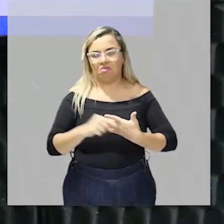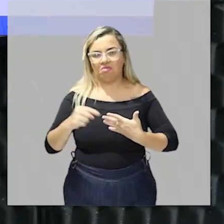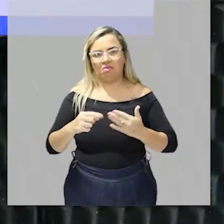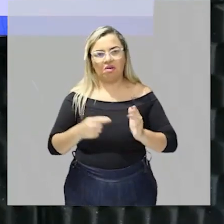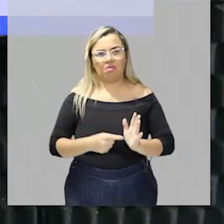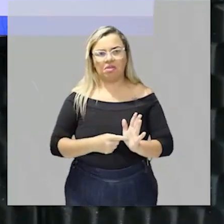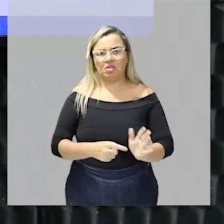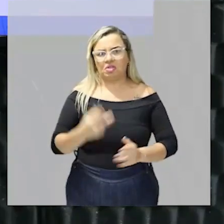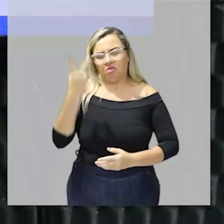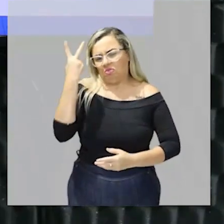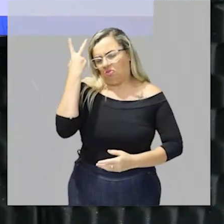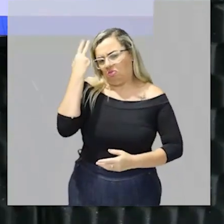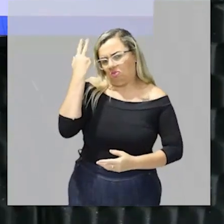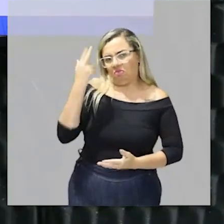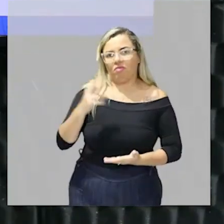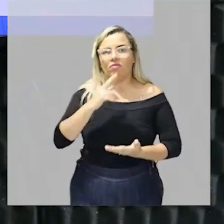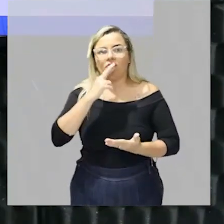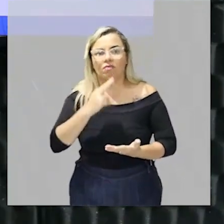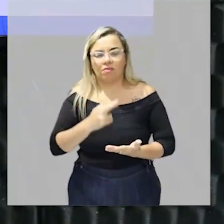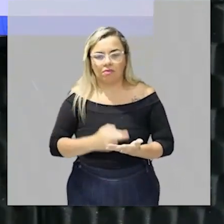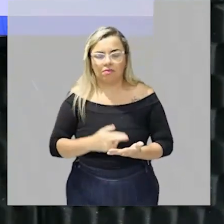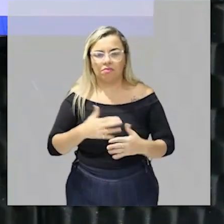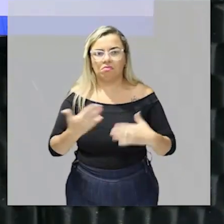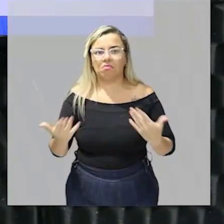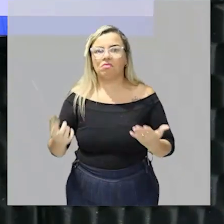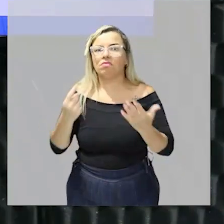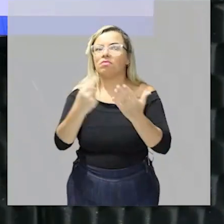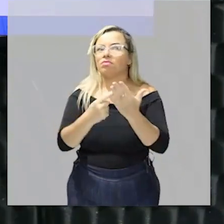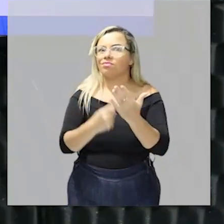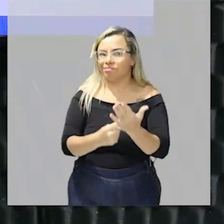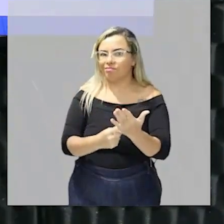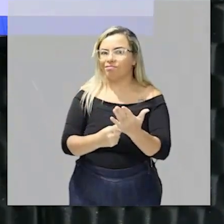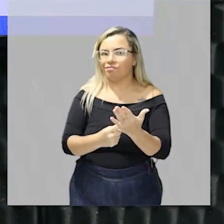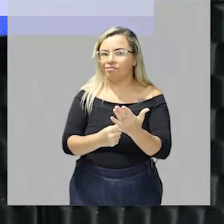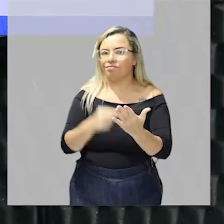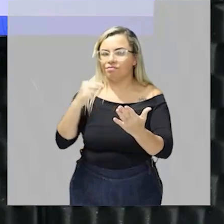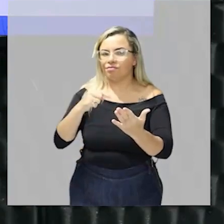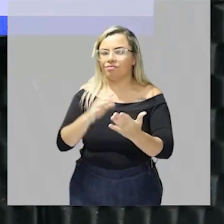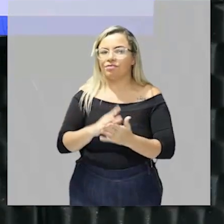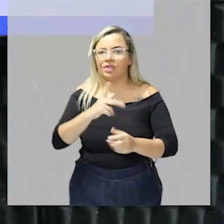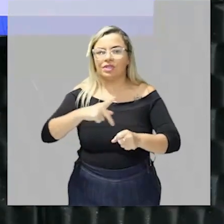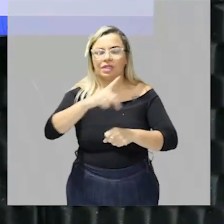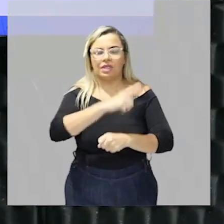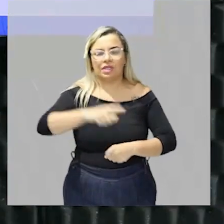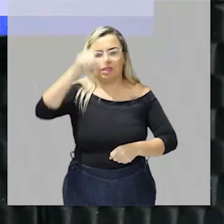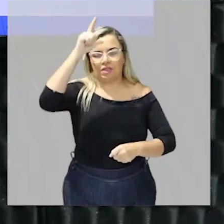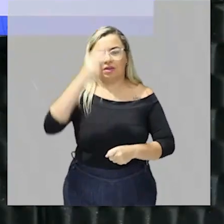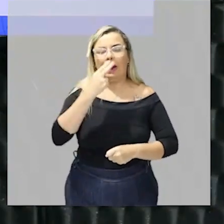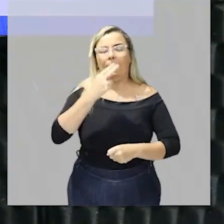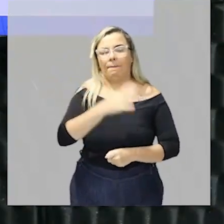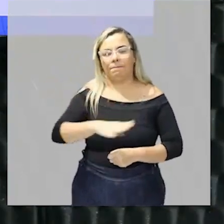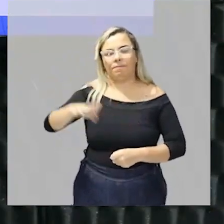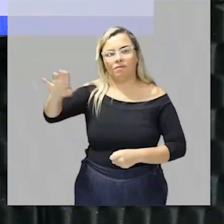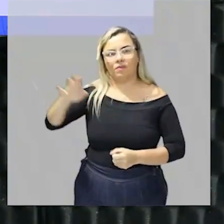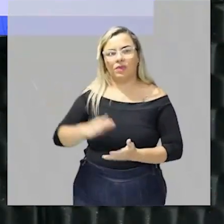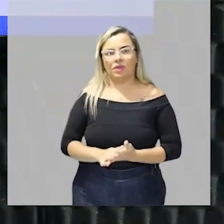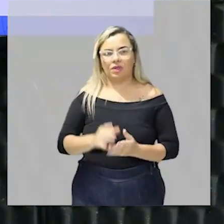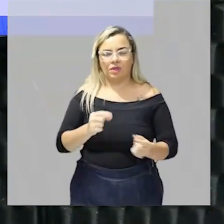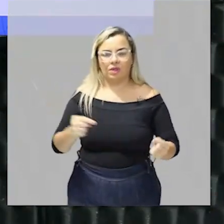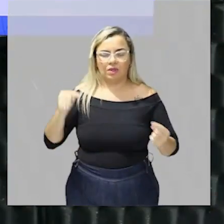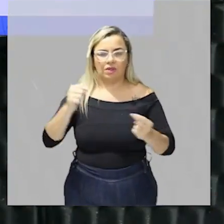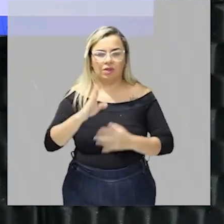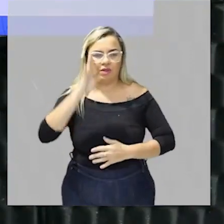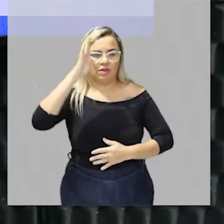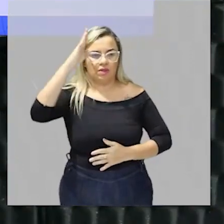uma solução perfeitamente normal, esse projeto do nacionalsocialismo, que visava contemplar principalmente